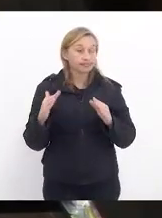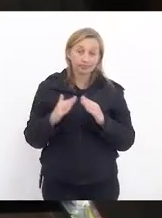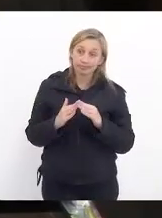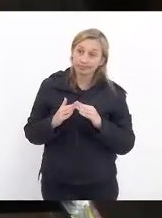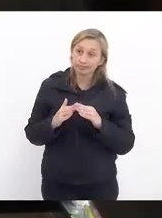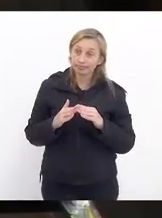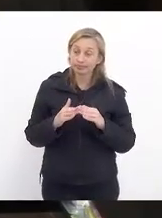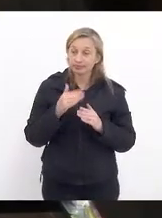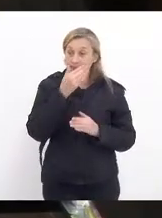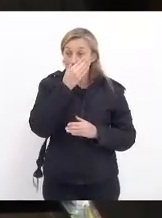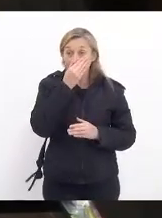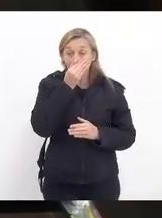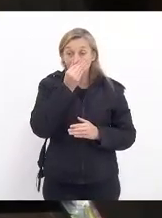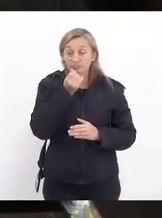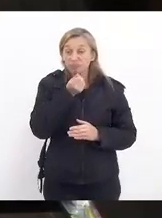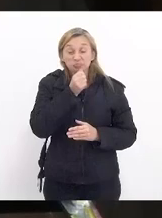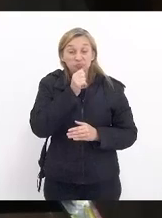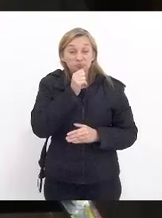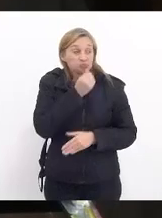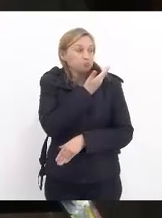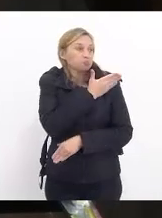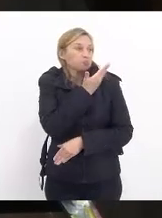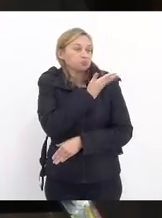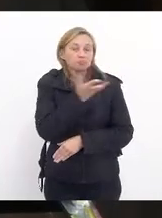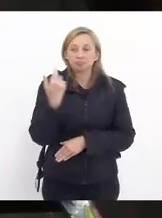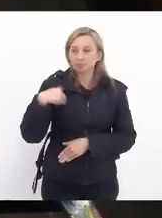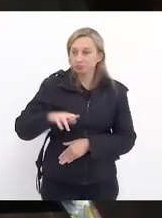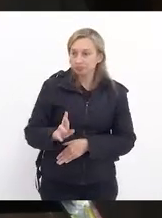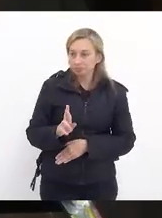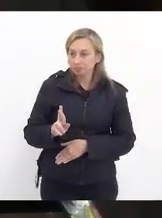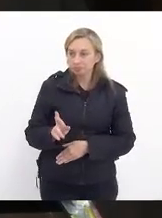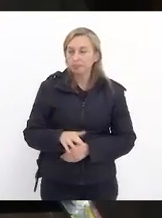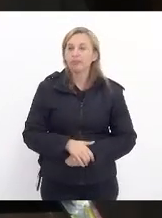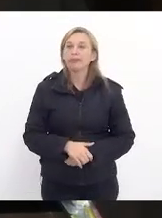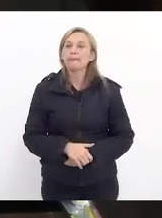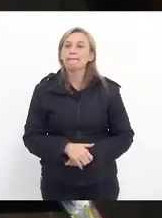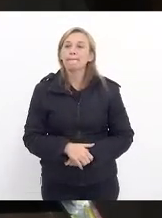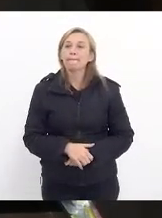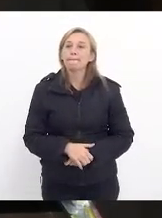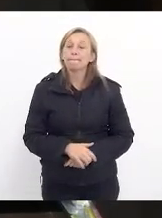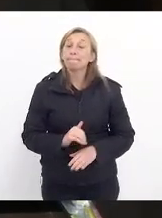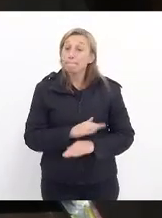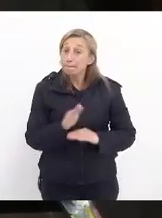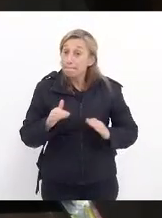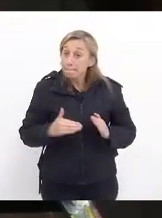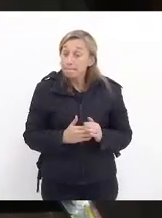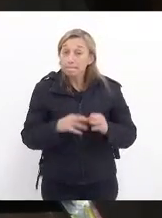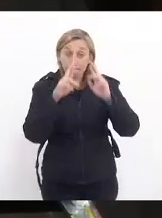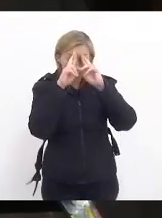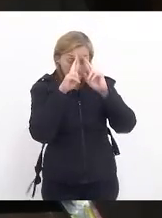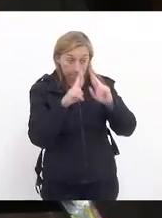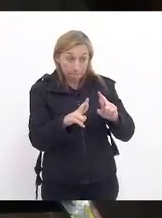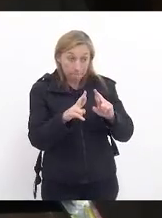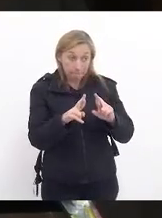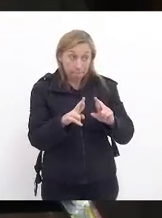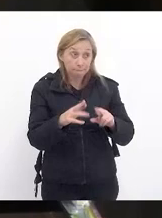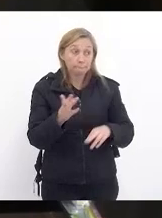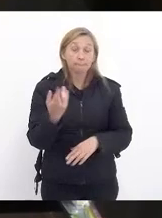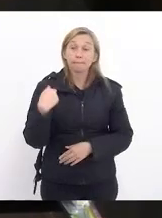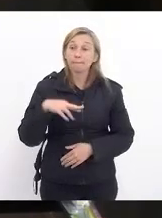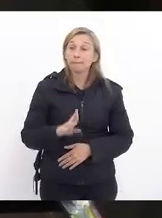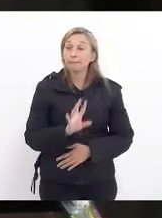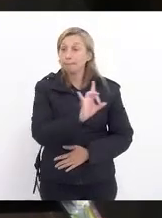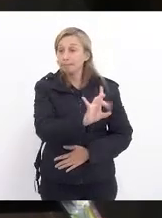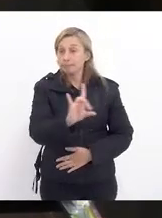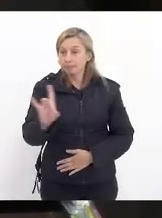casa nenhum preconceito religioso que todos respeitem a